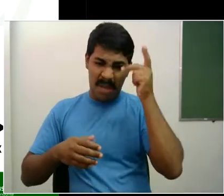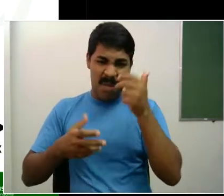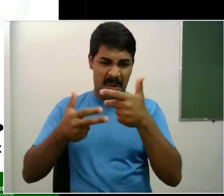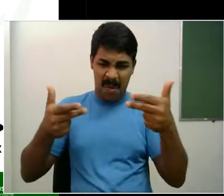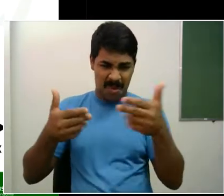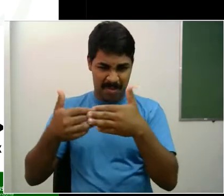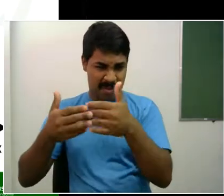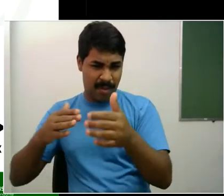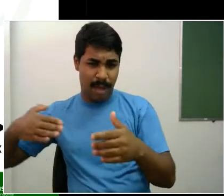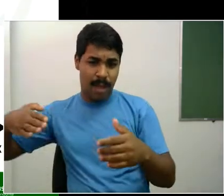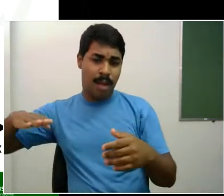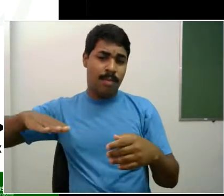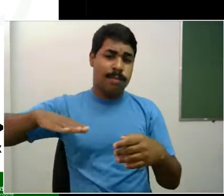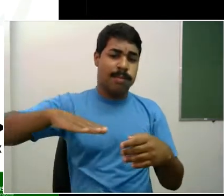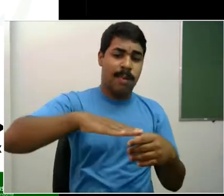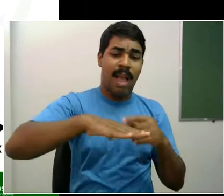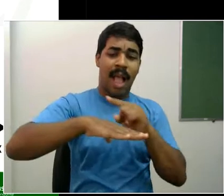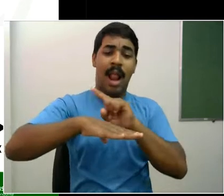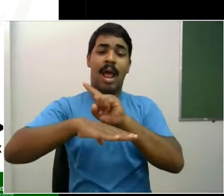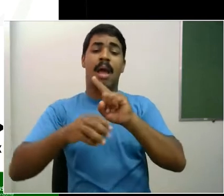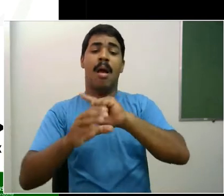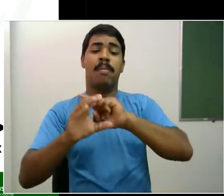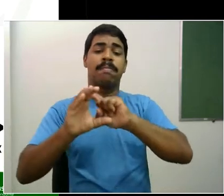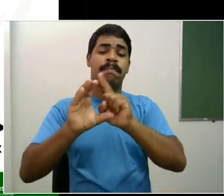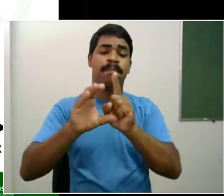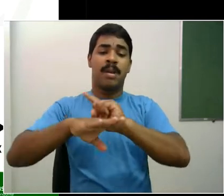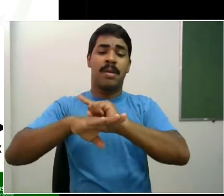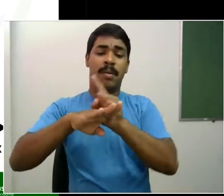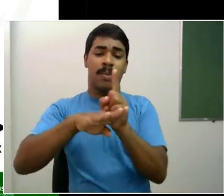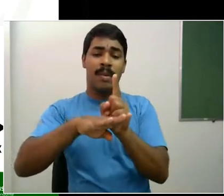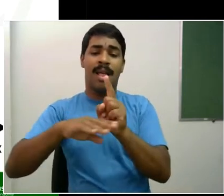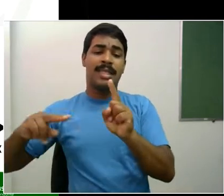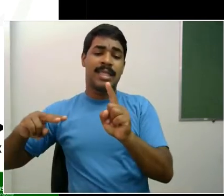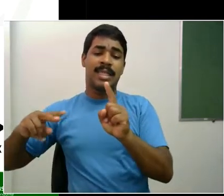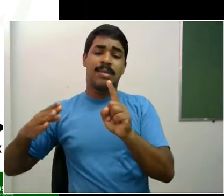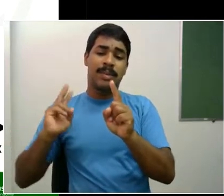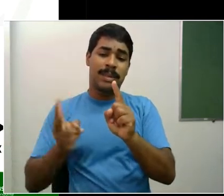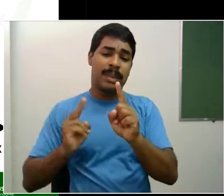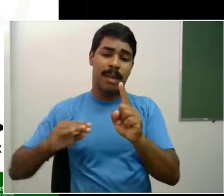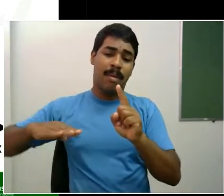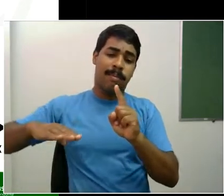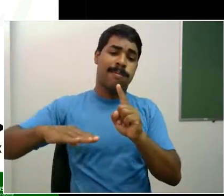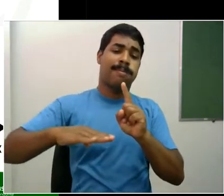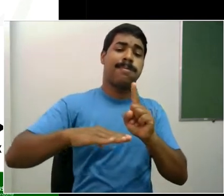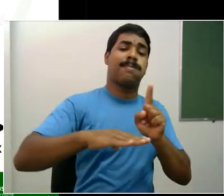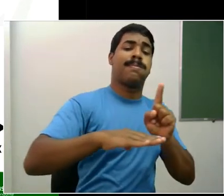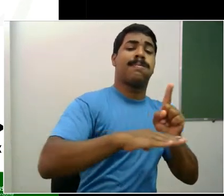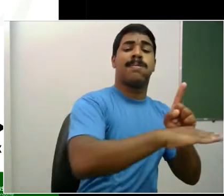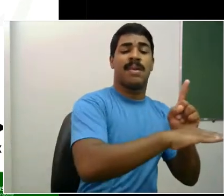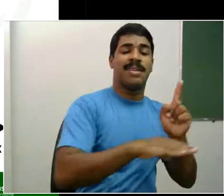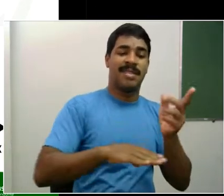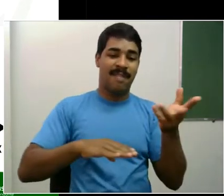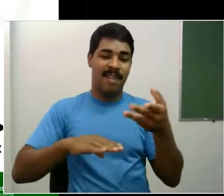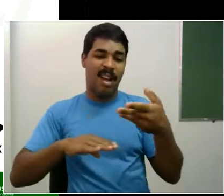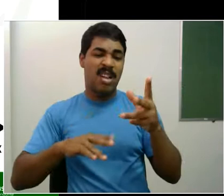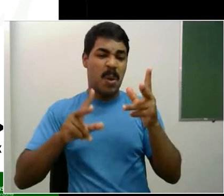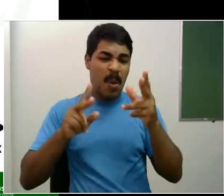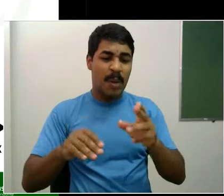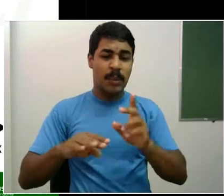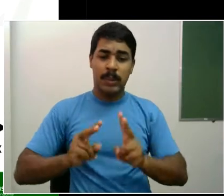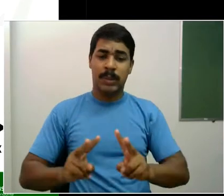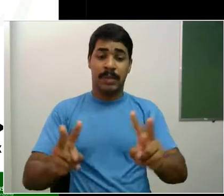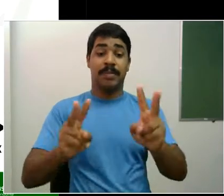começarmos, vamos aproveitar aqui nessa primeira página aqui do nosso primeiro slide, já analisar aqui esse automóvel, né? Então nós vemos aqui que o automóvel está